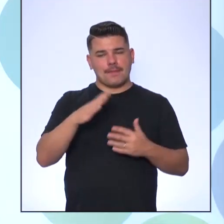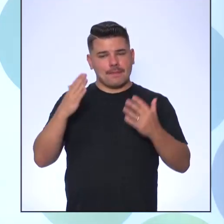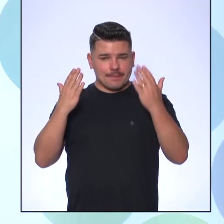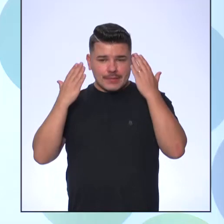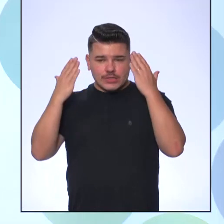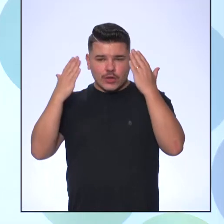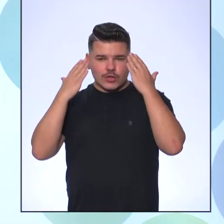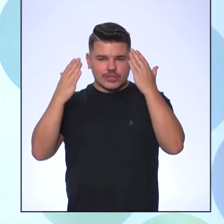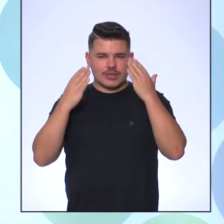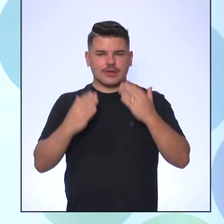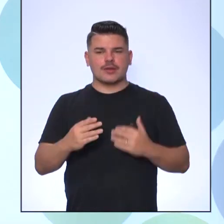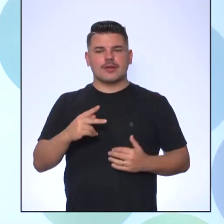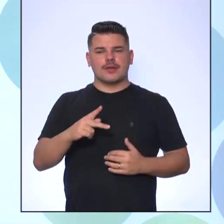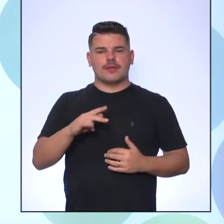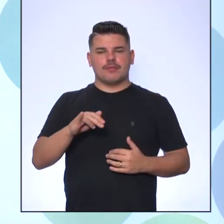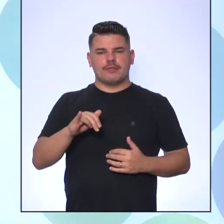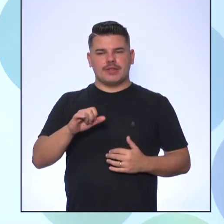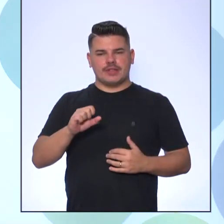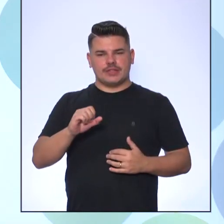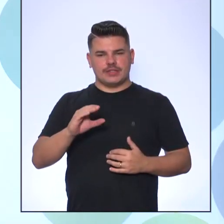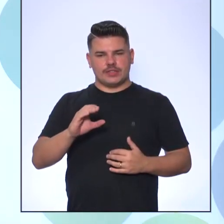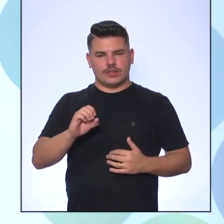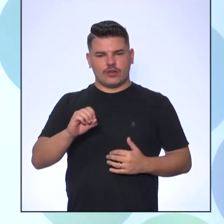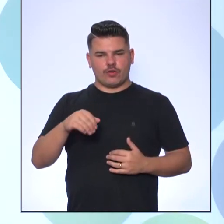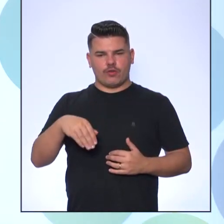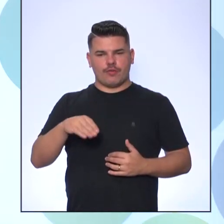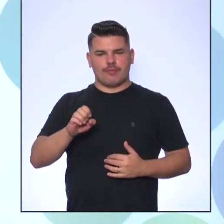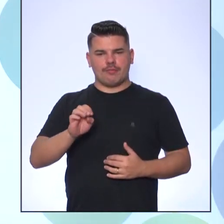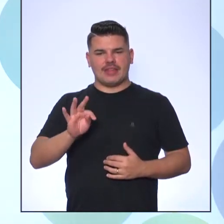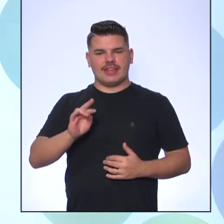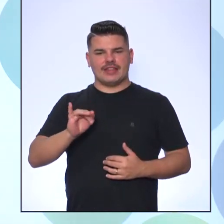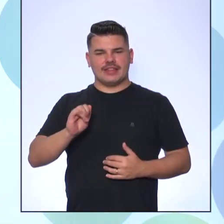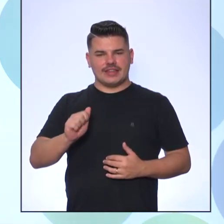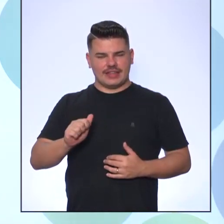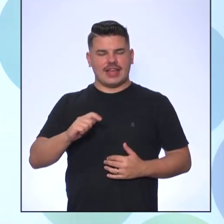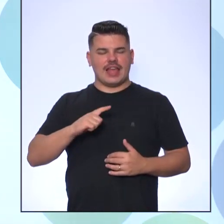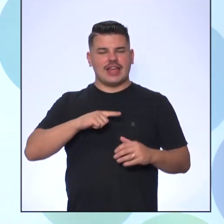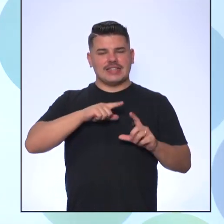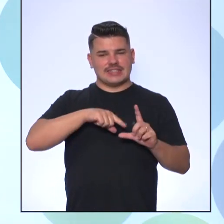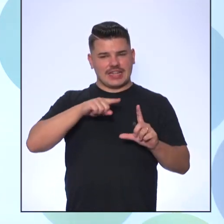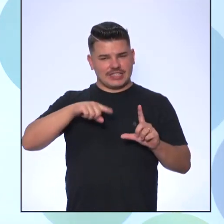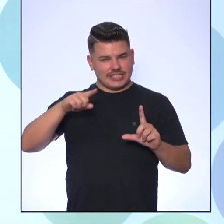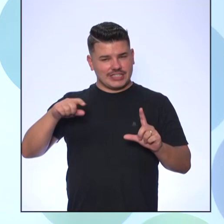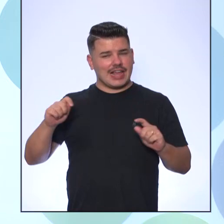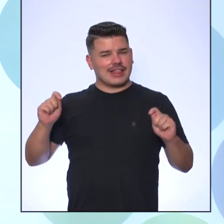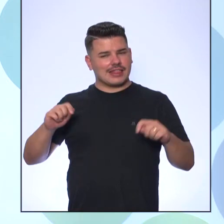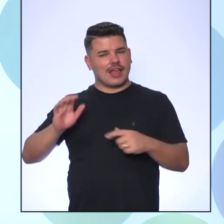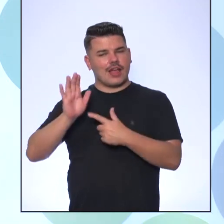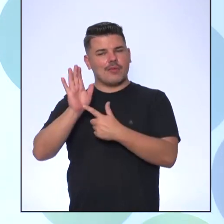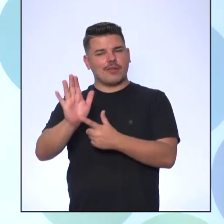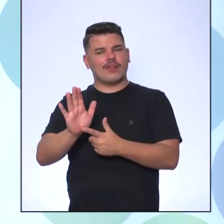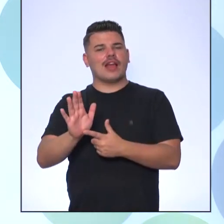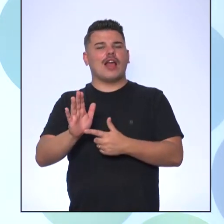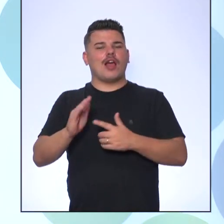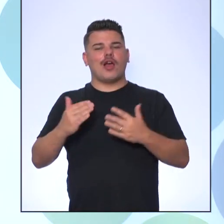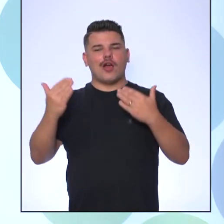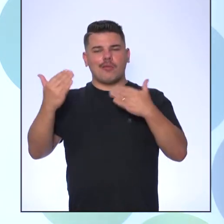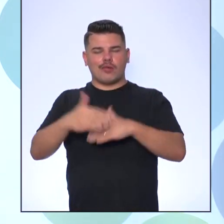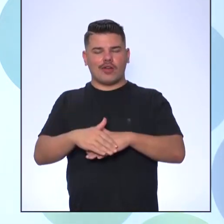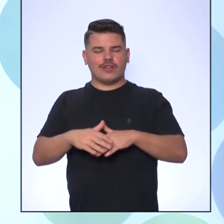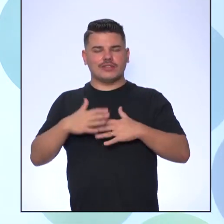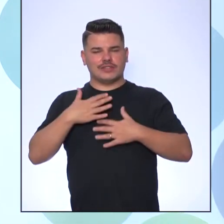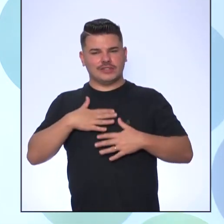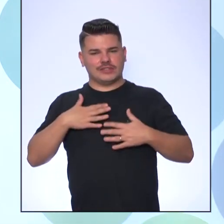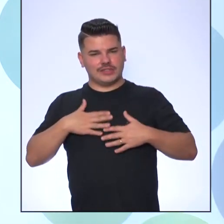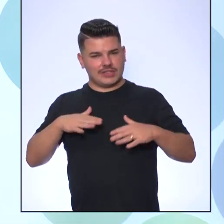que mistura com a estatística, e que, no fim das contas, ele consegue realmente tornar as provas equilibradas, né?